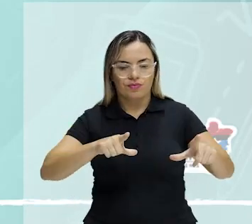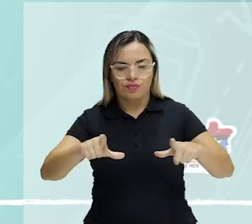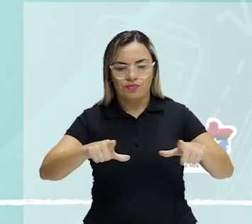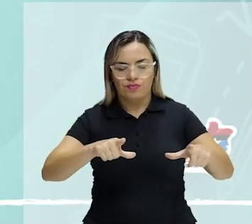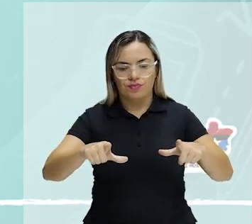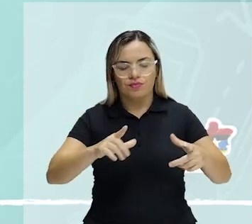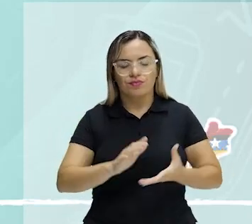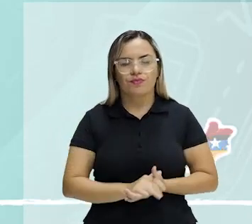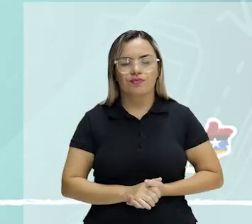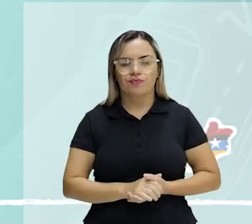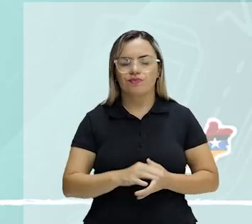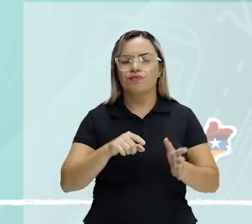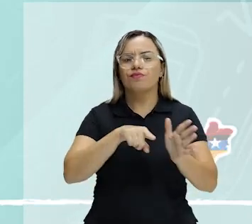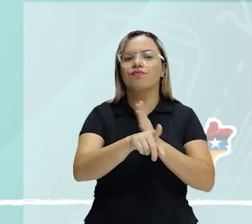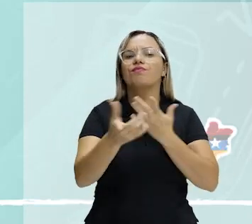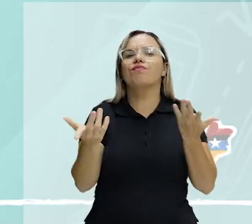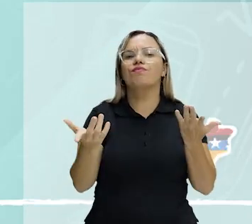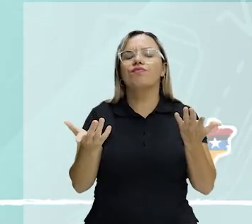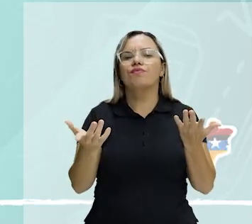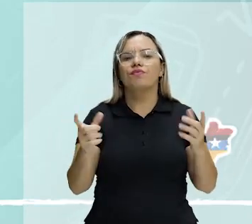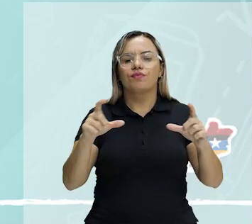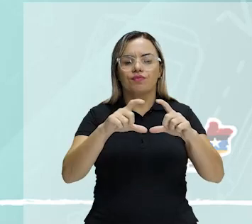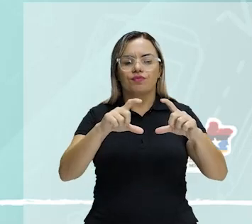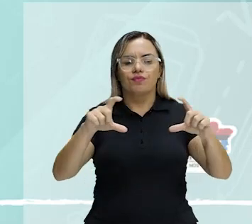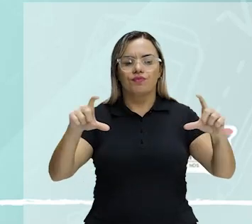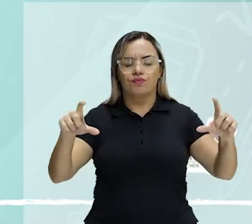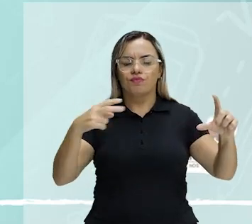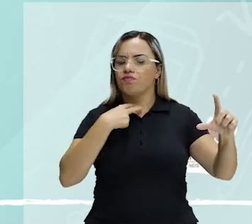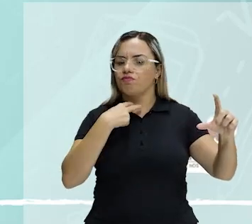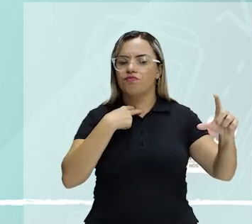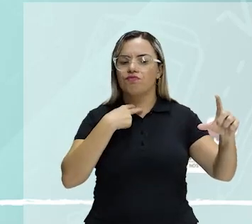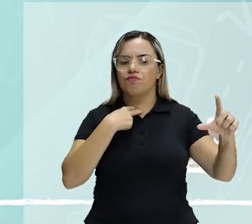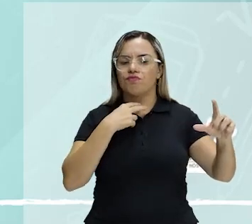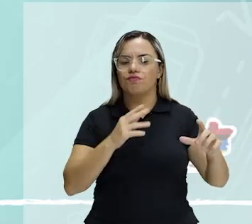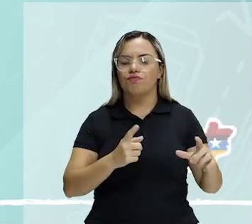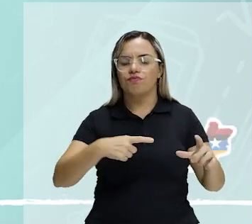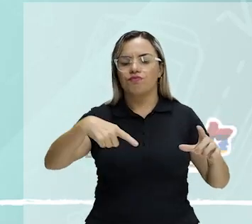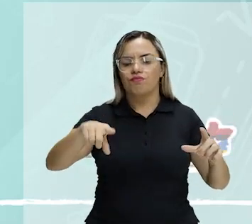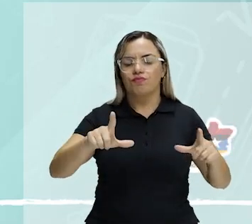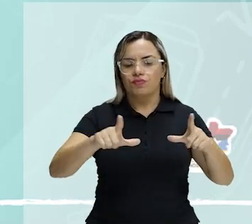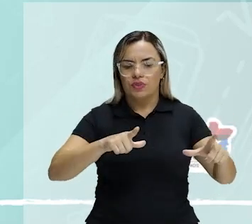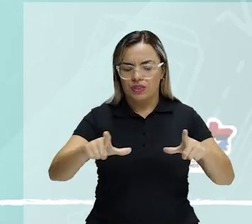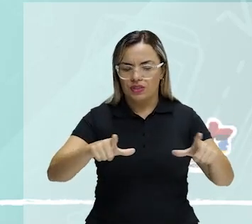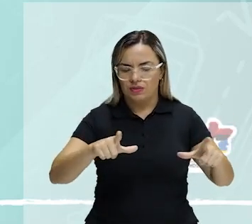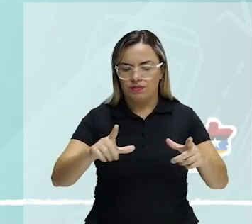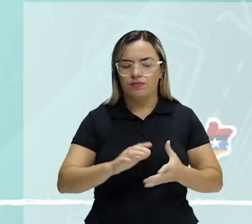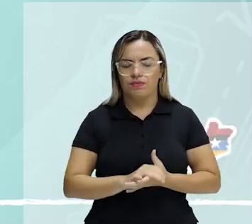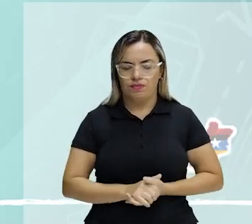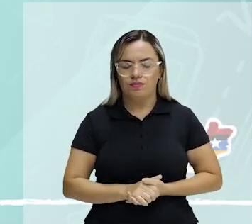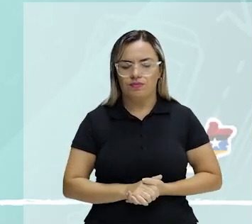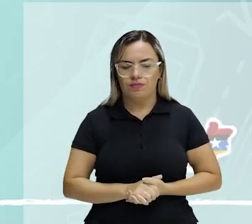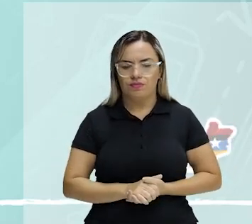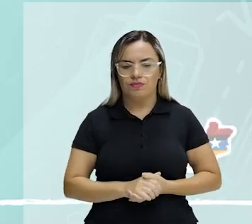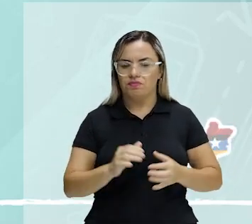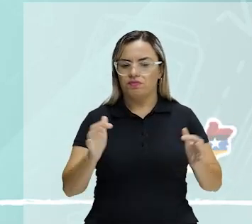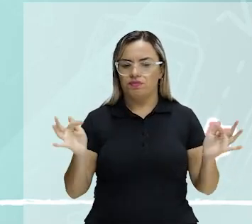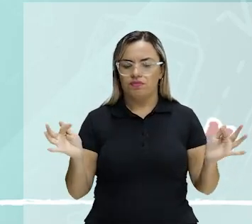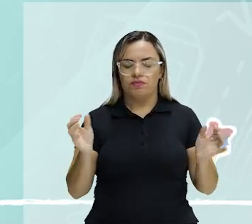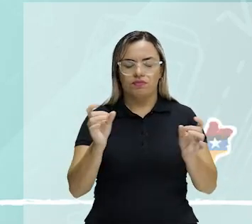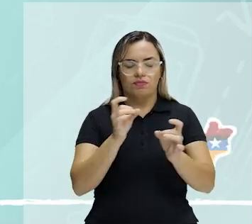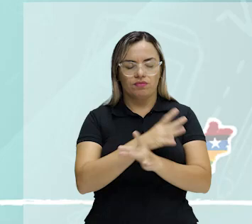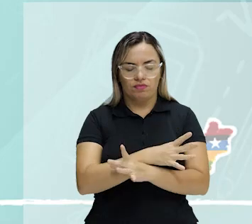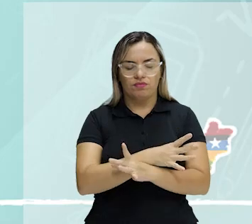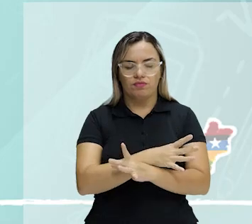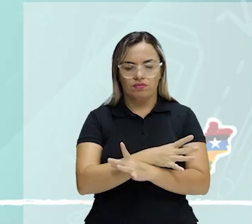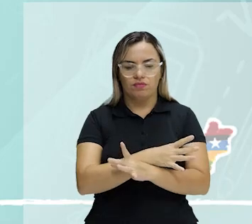vocês esta oração, não pude comparecer ao trabalho. Ela não é completa?